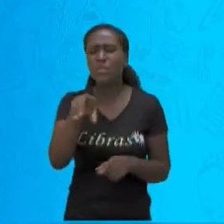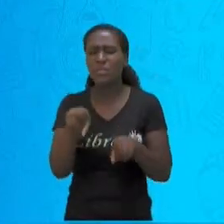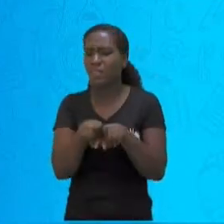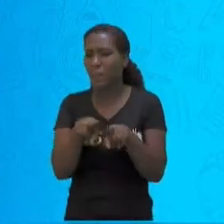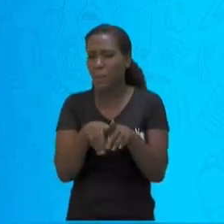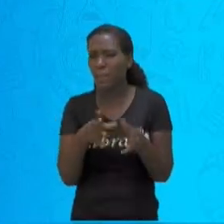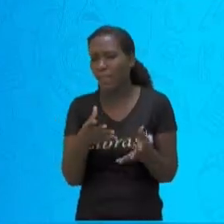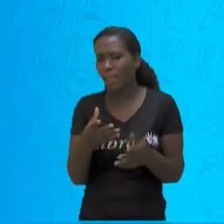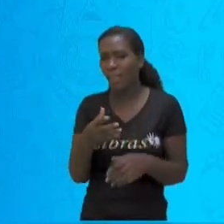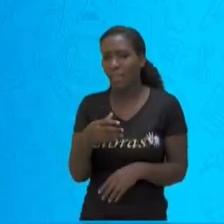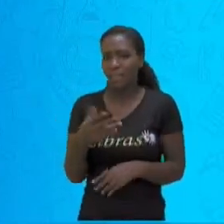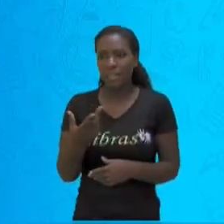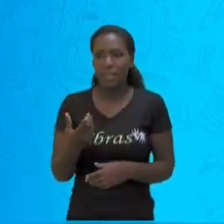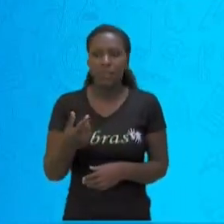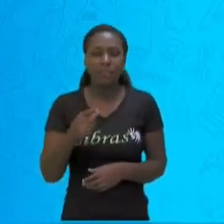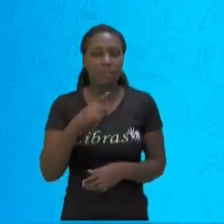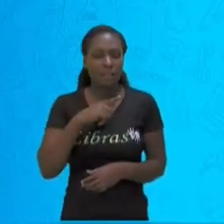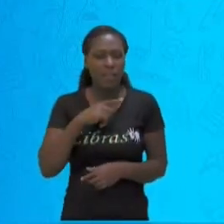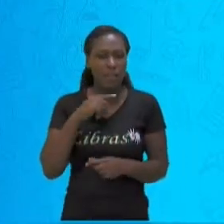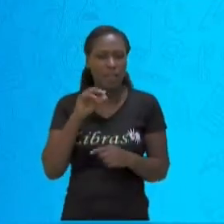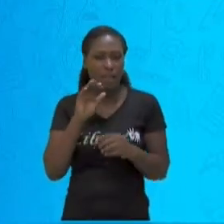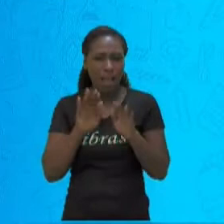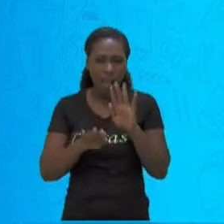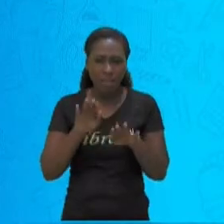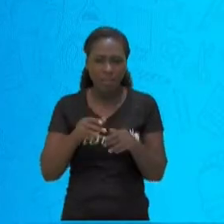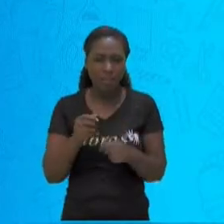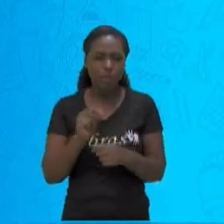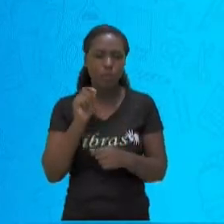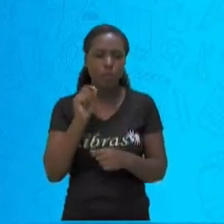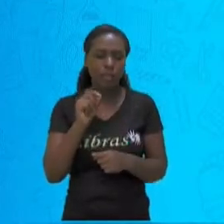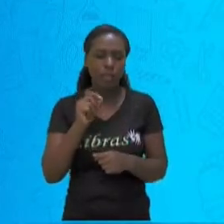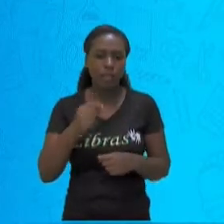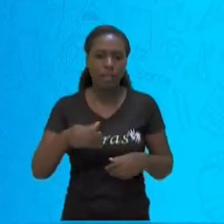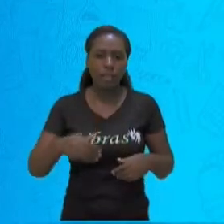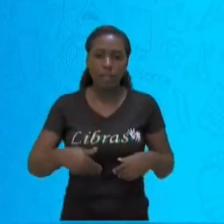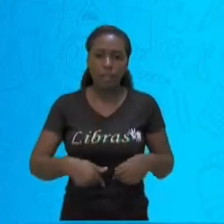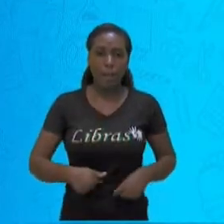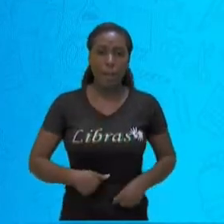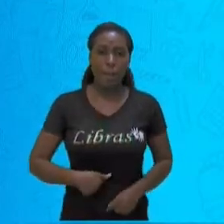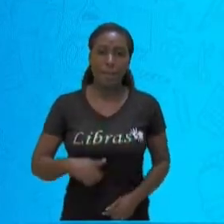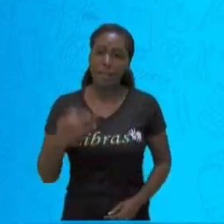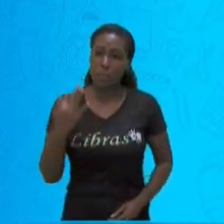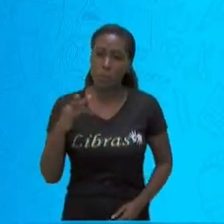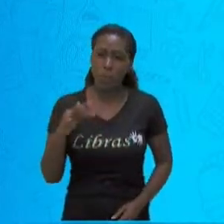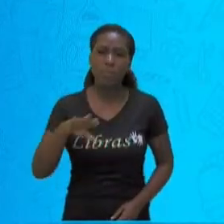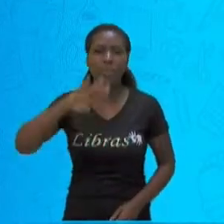barriga que a mãe não foi procurar um mato para fazer um chá?